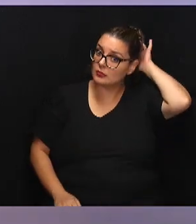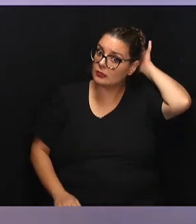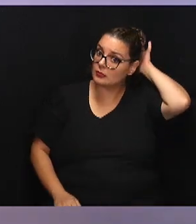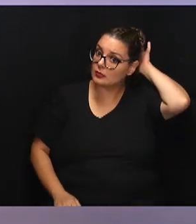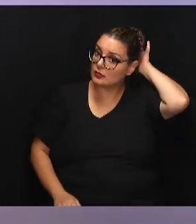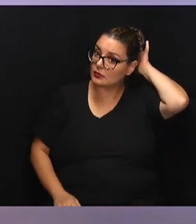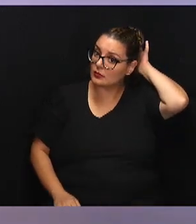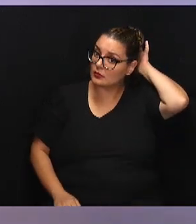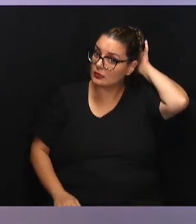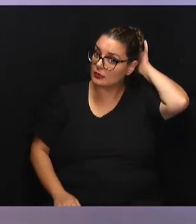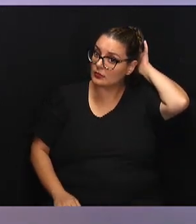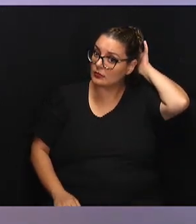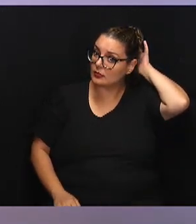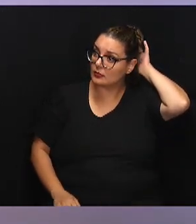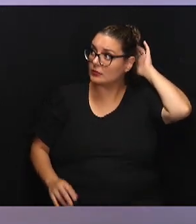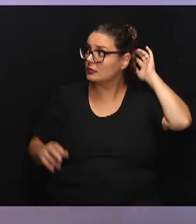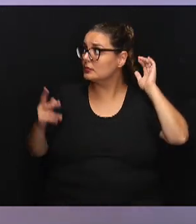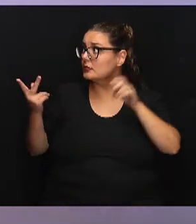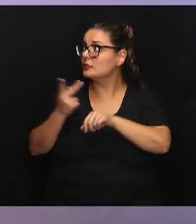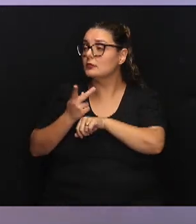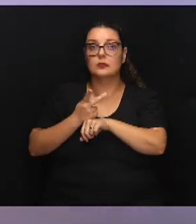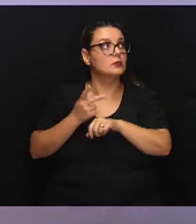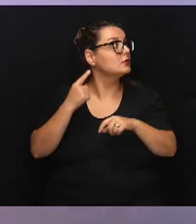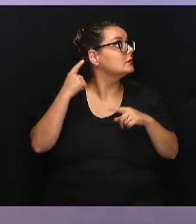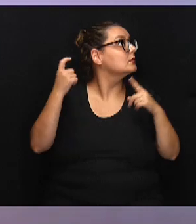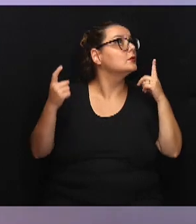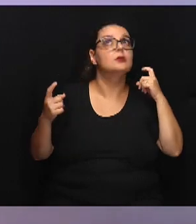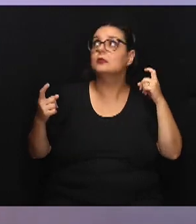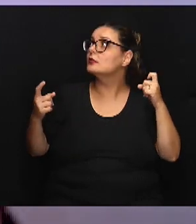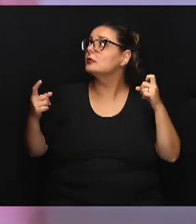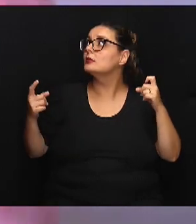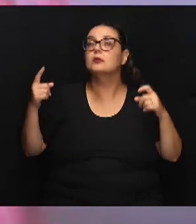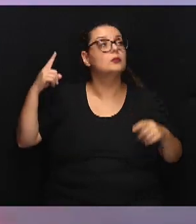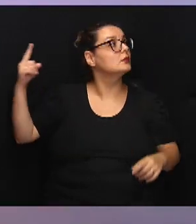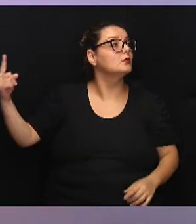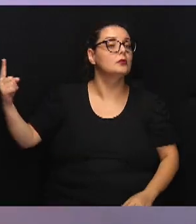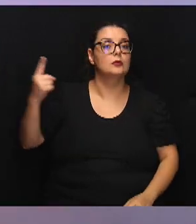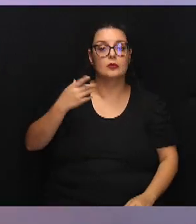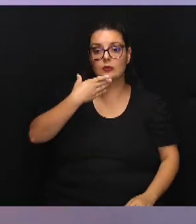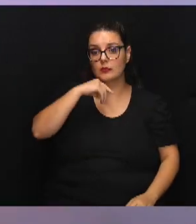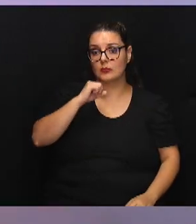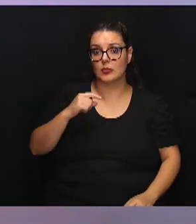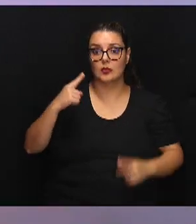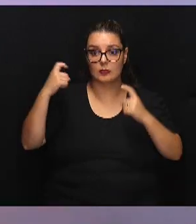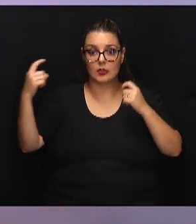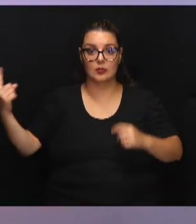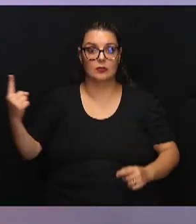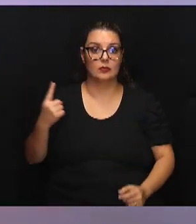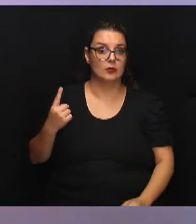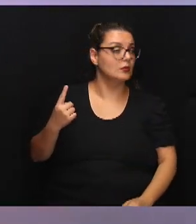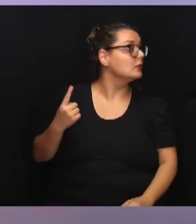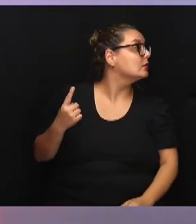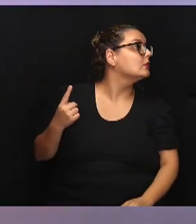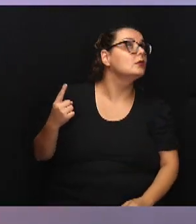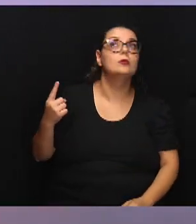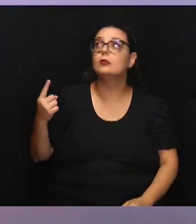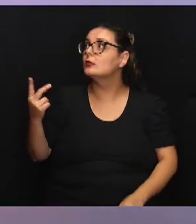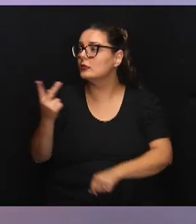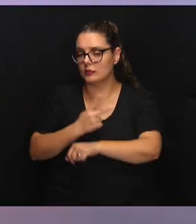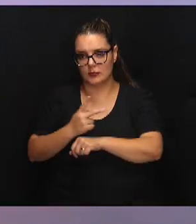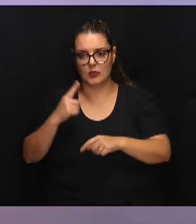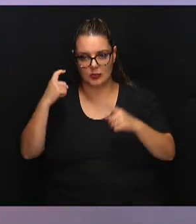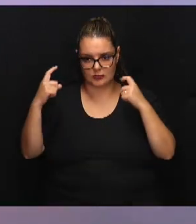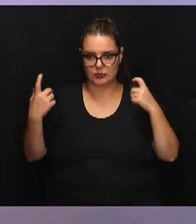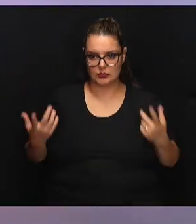localização sonora, né? Então ele procura. Então, quando chega o pai ou tem algum barulho, o bebê ele vai procurar da onde está vindo o